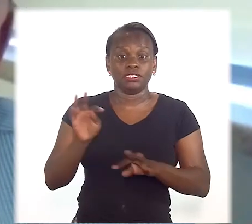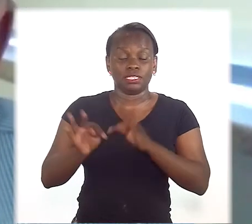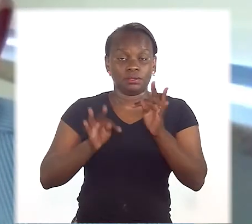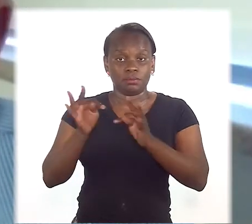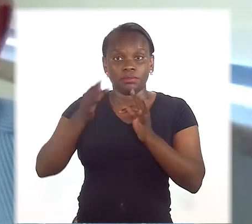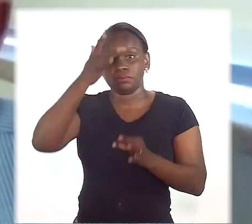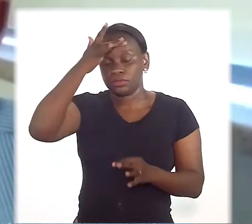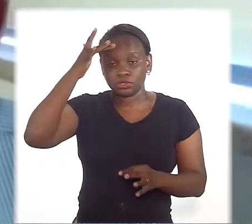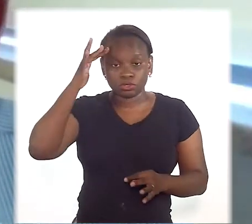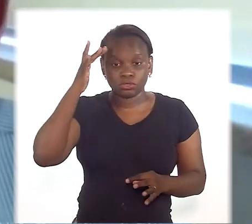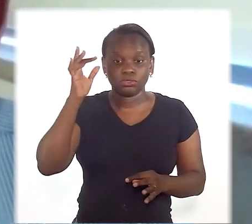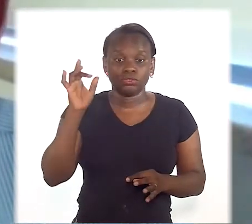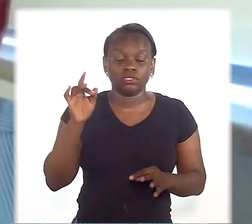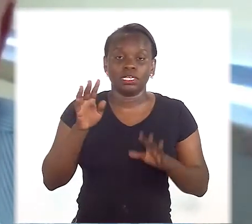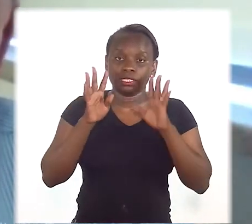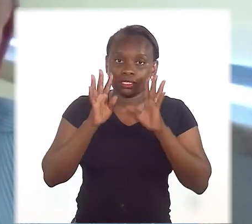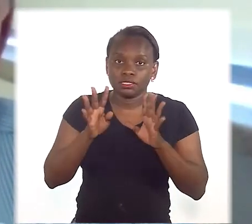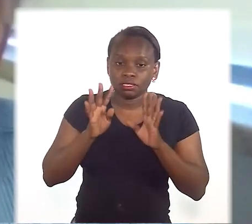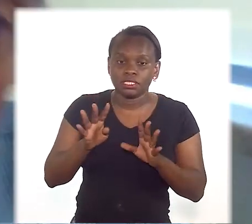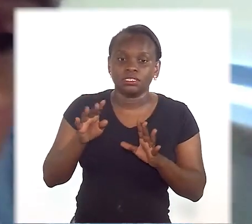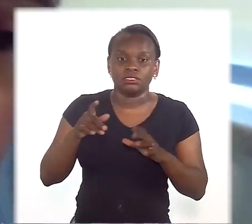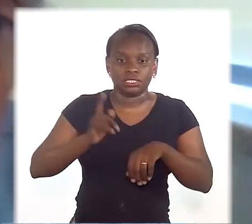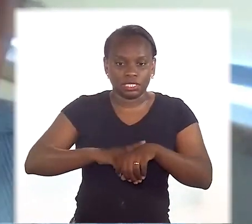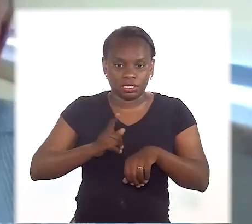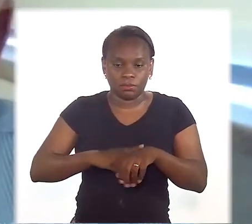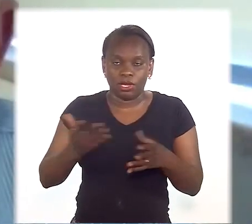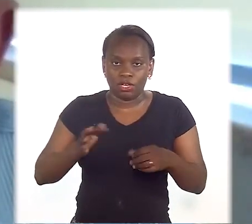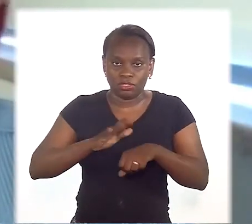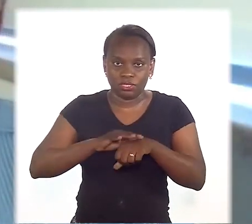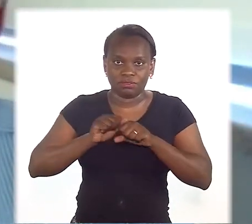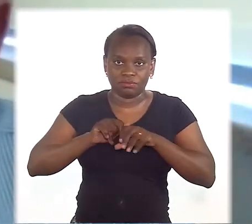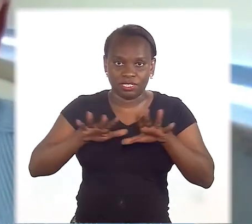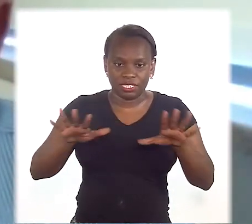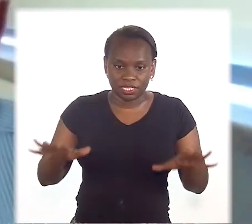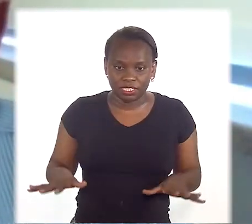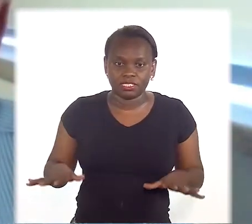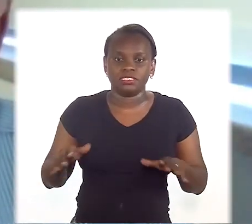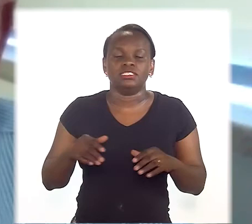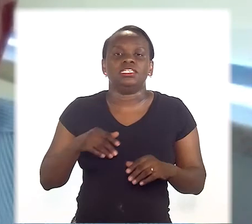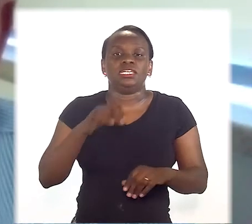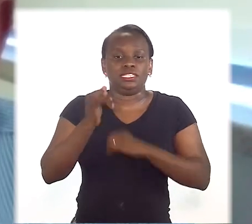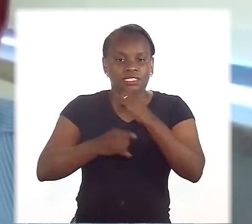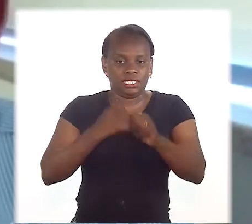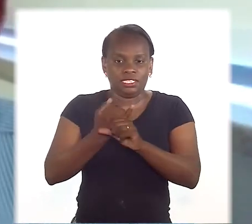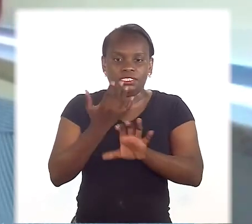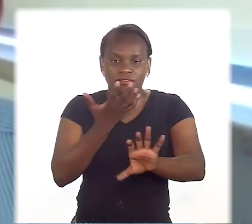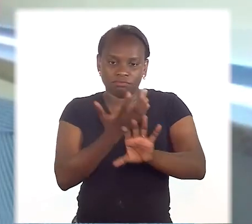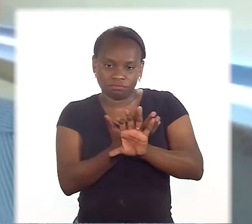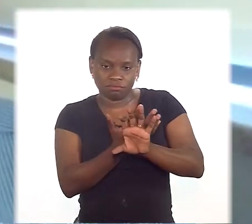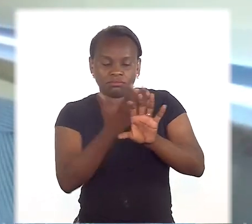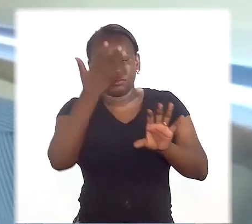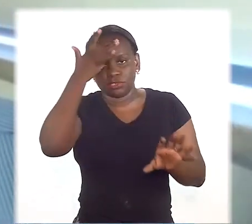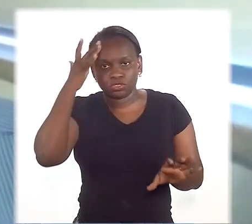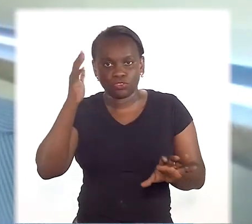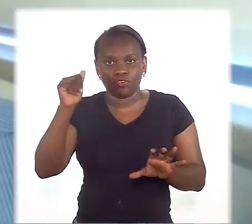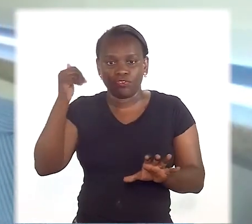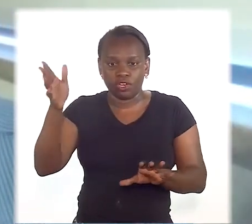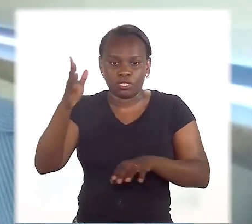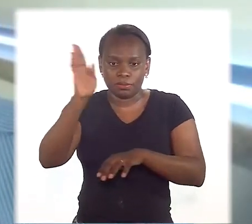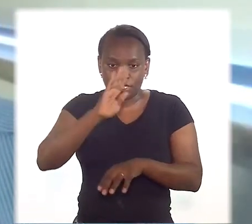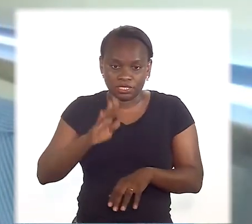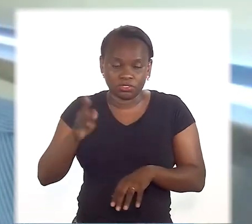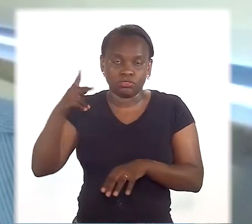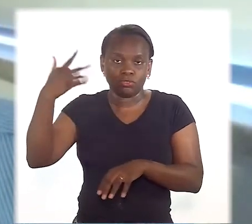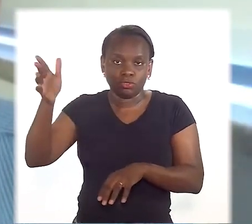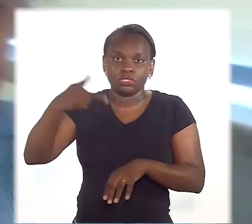trato pessoas, atendo nessas épocas de pandemia, tudo por teleatendimento, tanto pessoas de